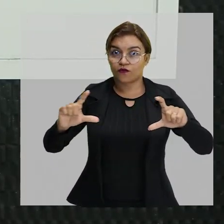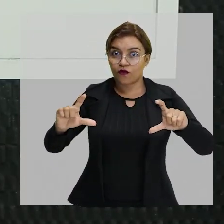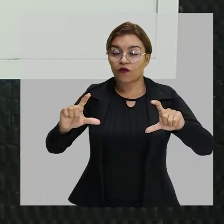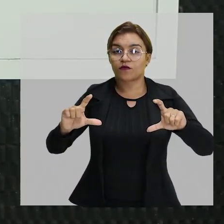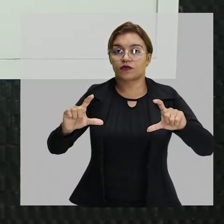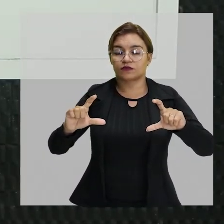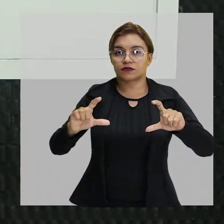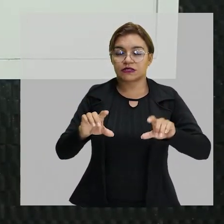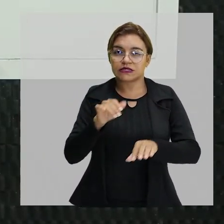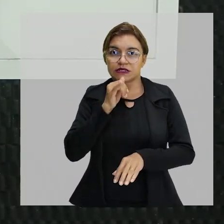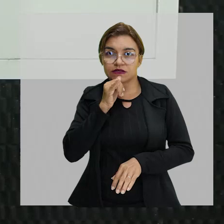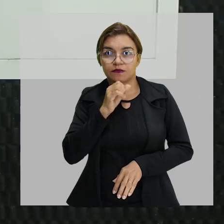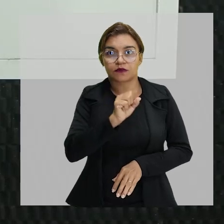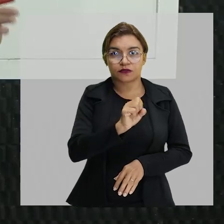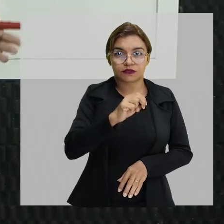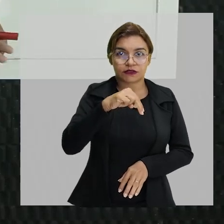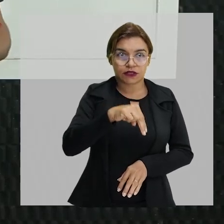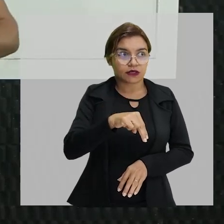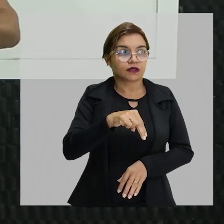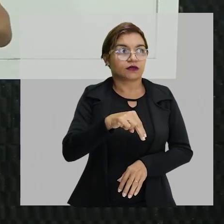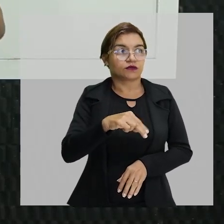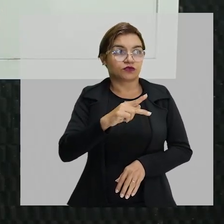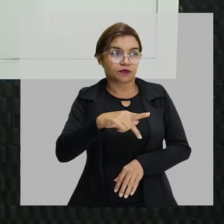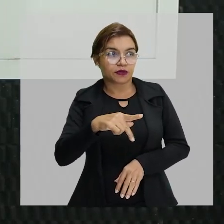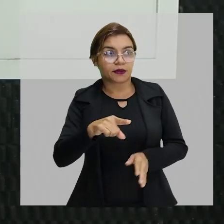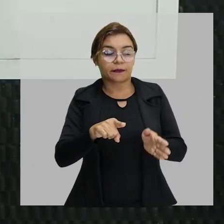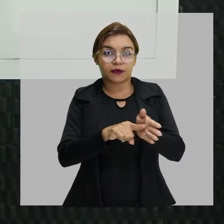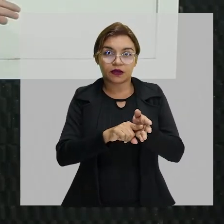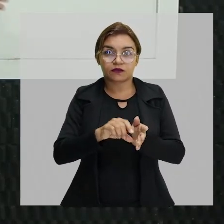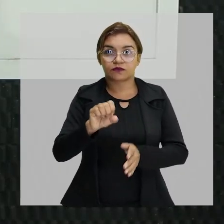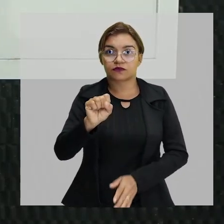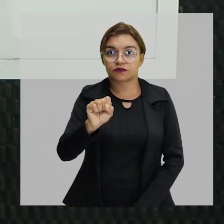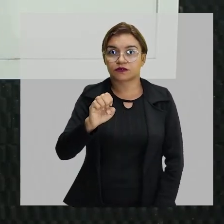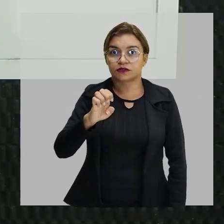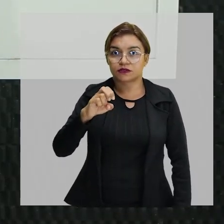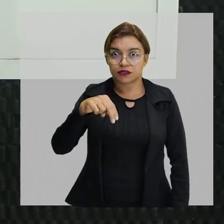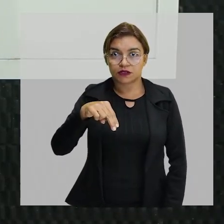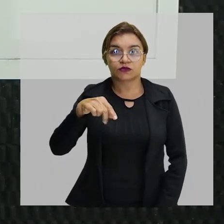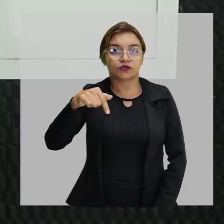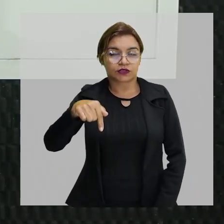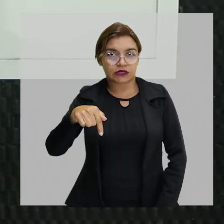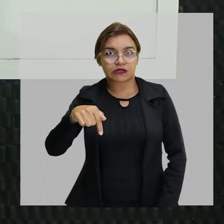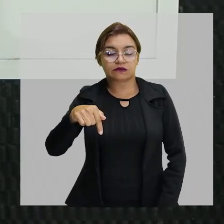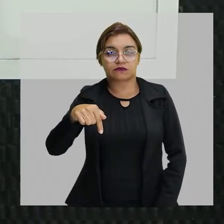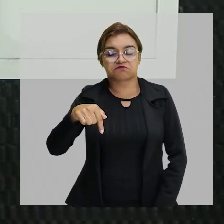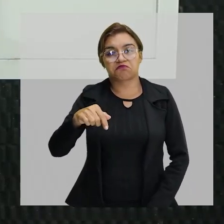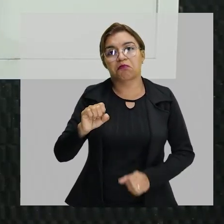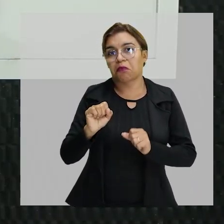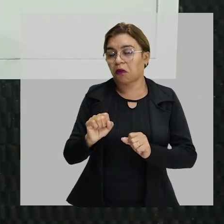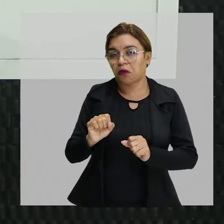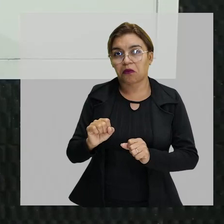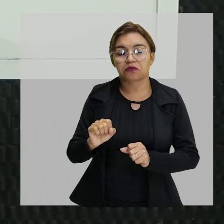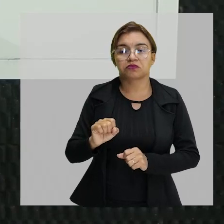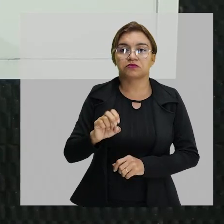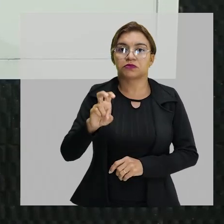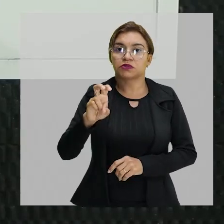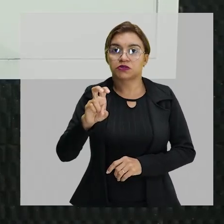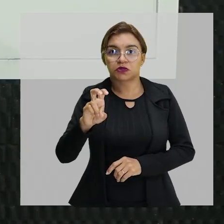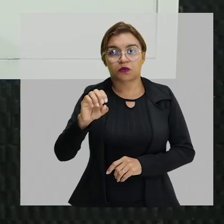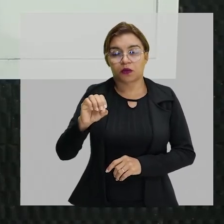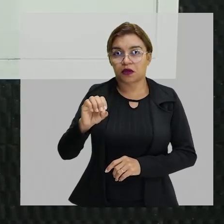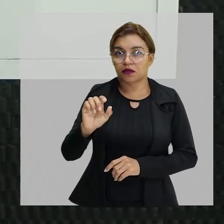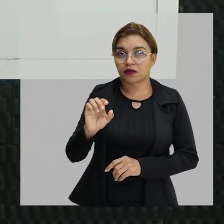Eu tenho um seno de P menos um seno de Q. P e Q são dois arcos. Pode ser 50 graus e 30 graus, né? Pode ser